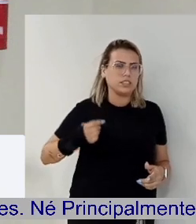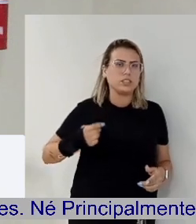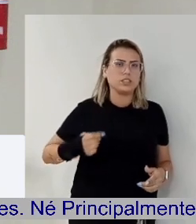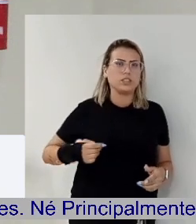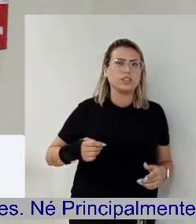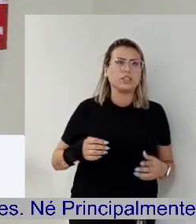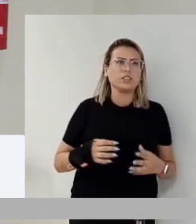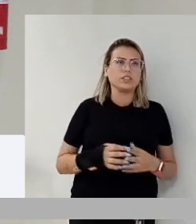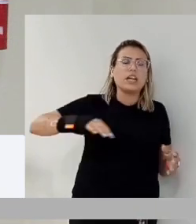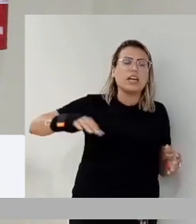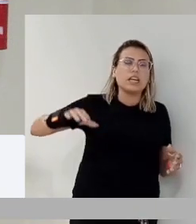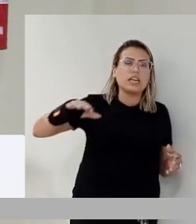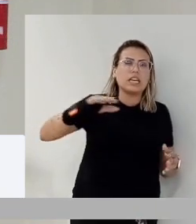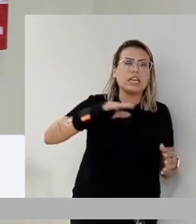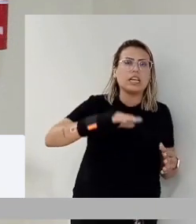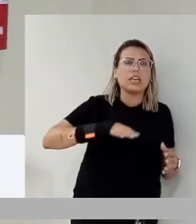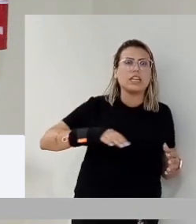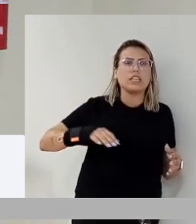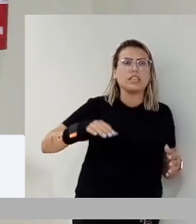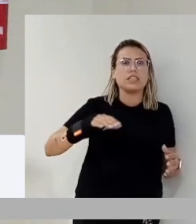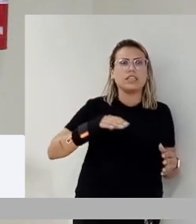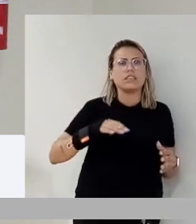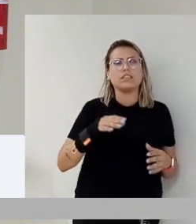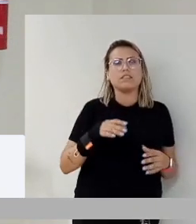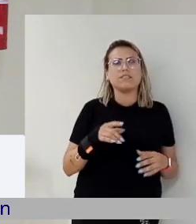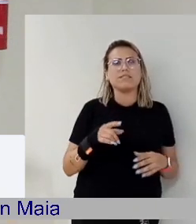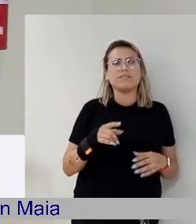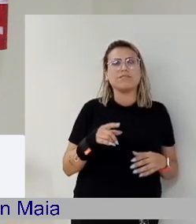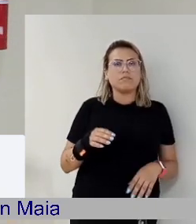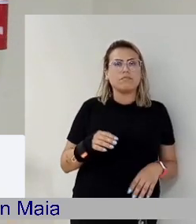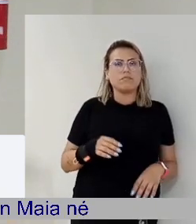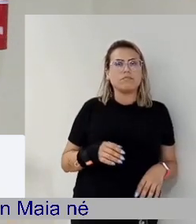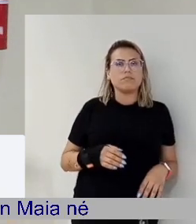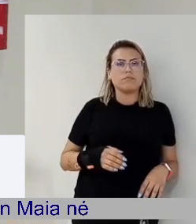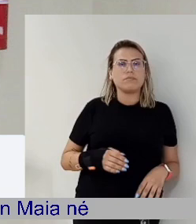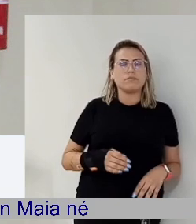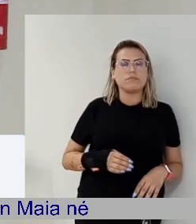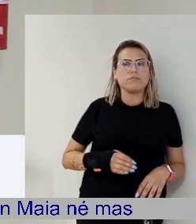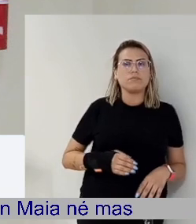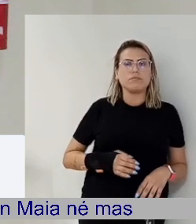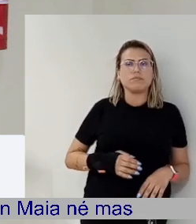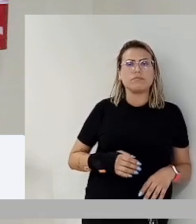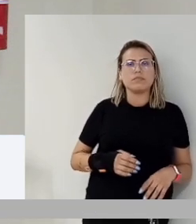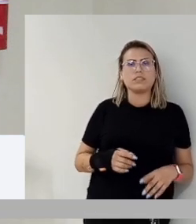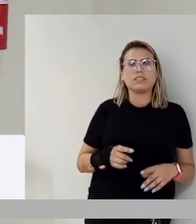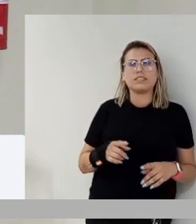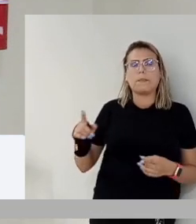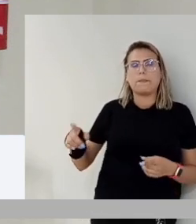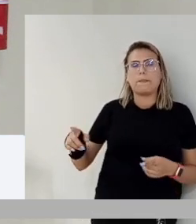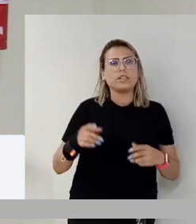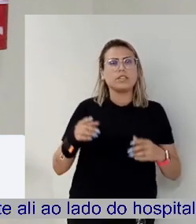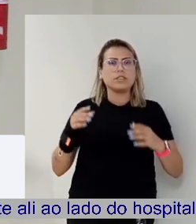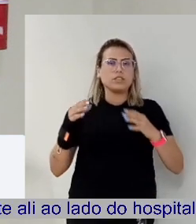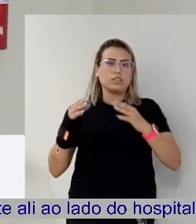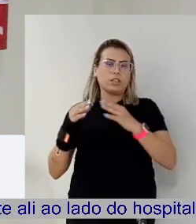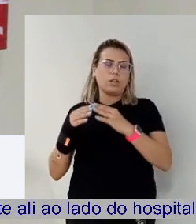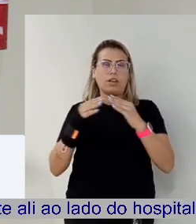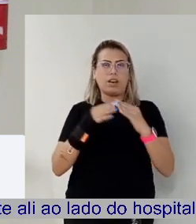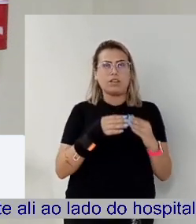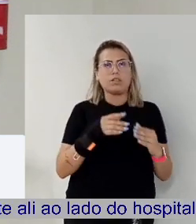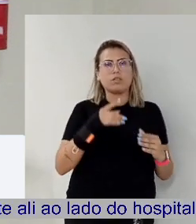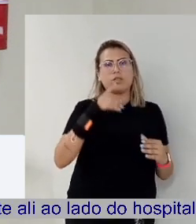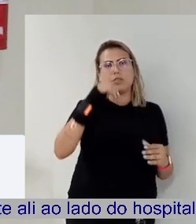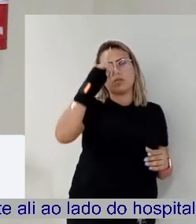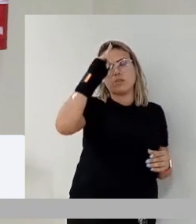naquela área Rua José fria né mas precisamente ali ao lado do hospital